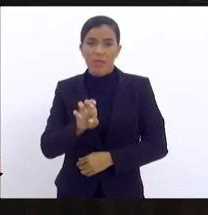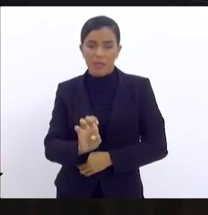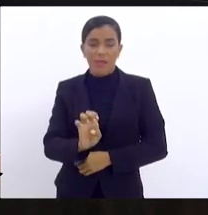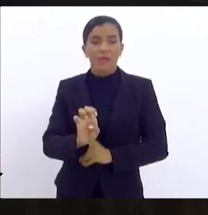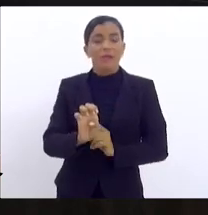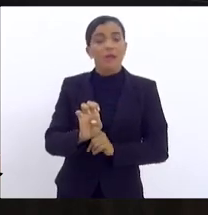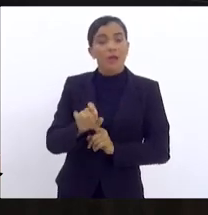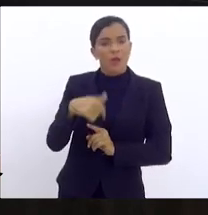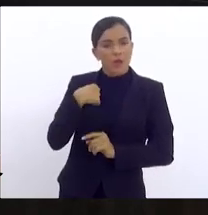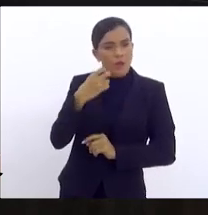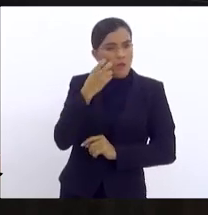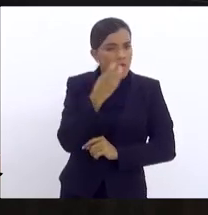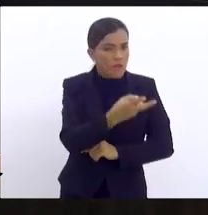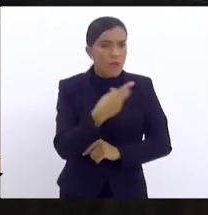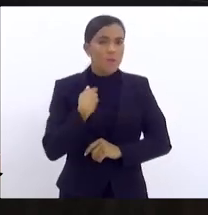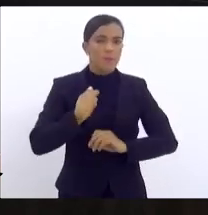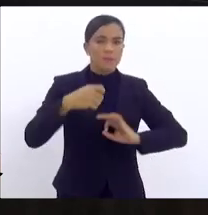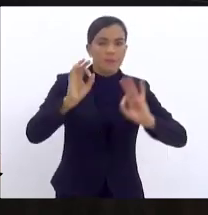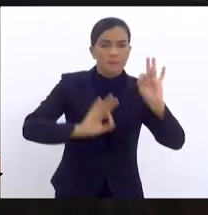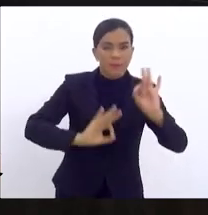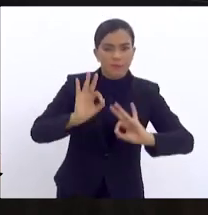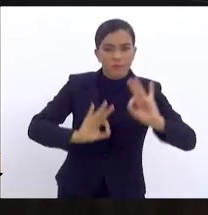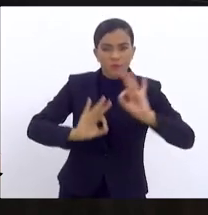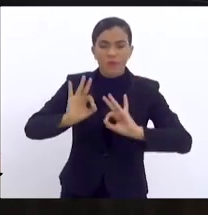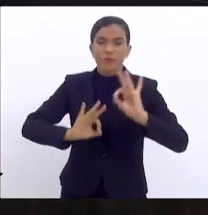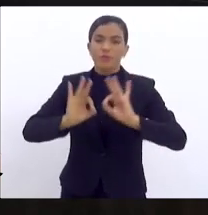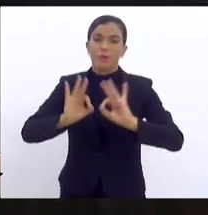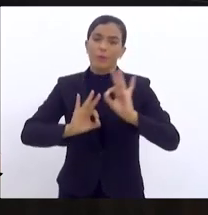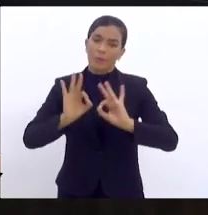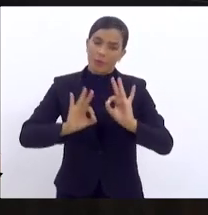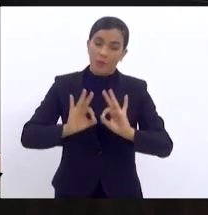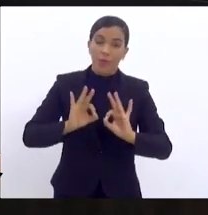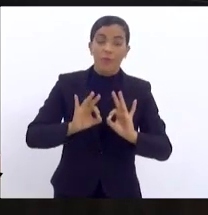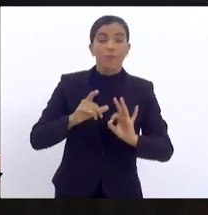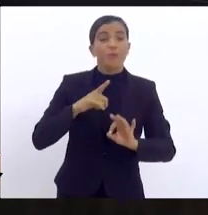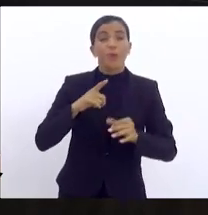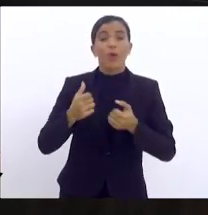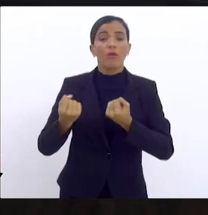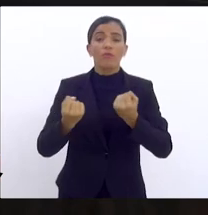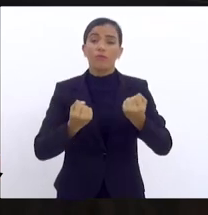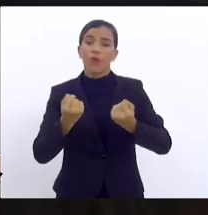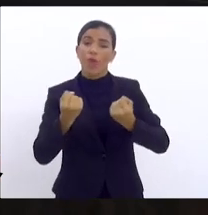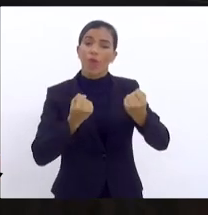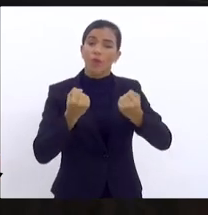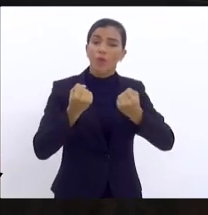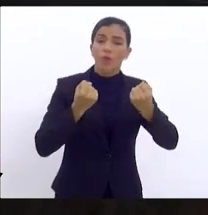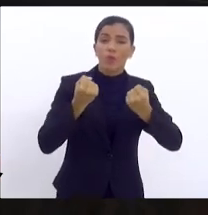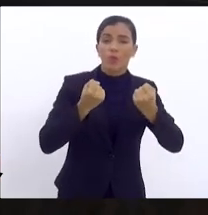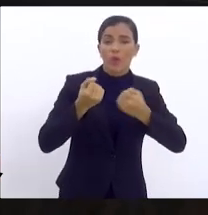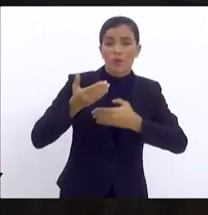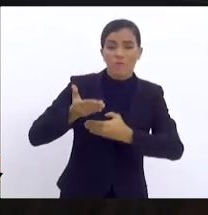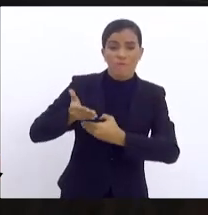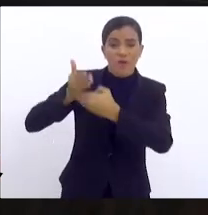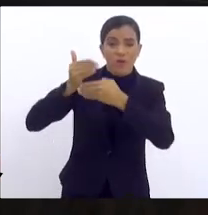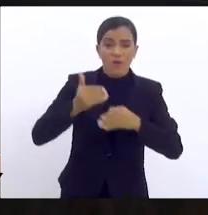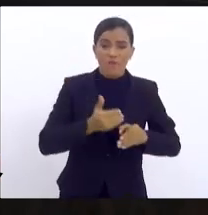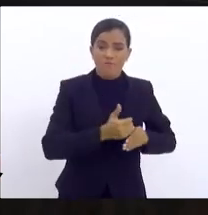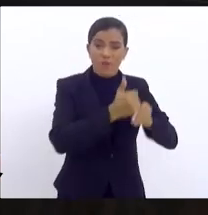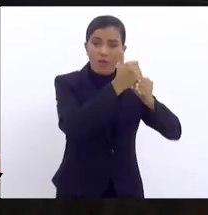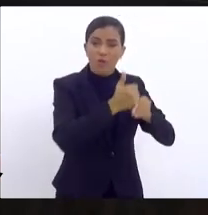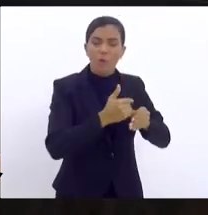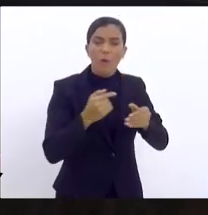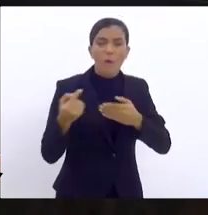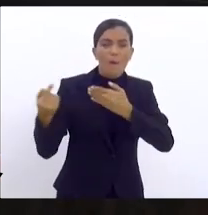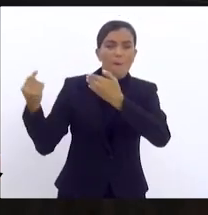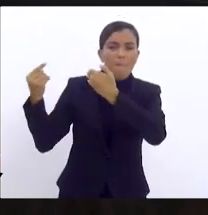uma questão que tem que ter planejamento mas quando se manda aquilo foram viaturas blindadas para Maria da Penha que dificilmente vai